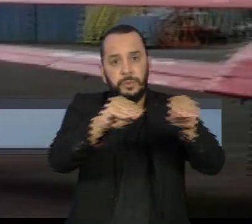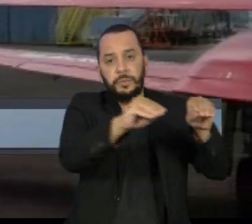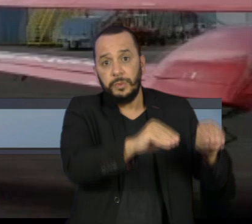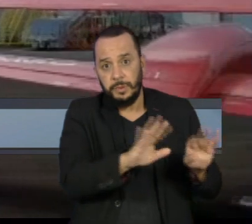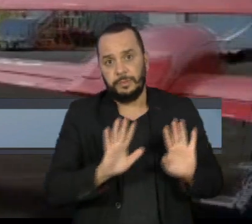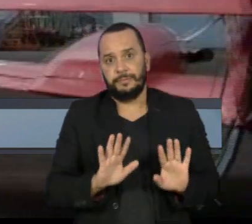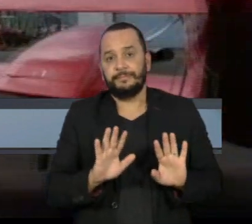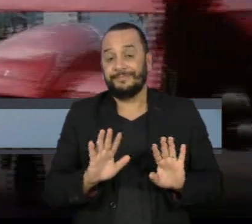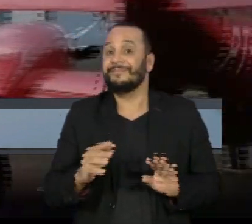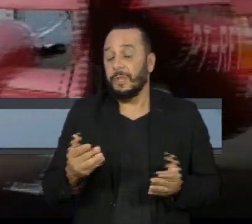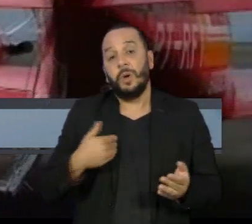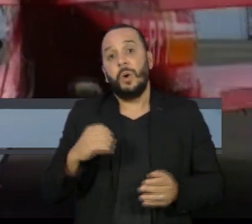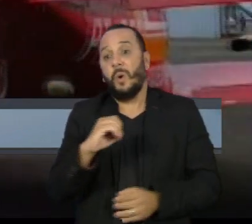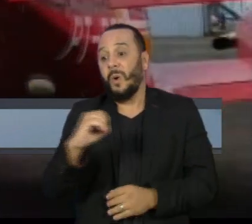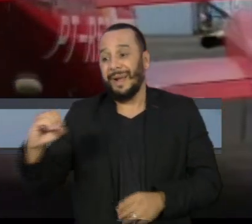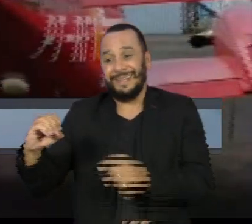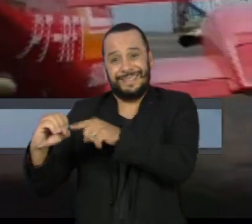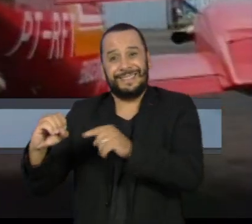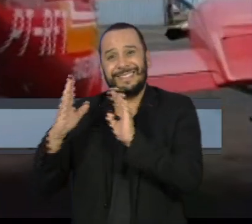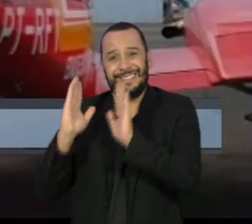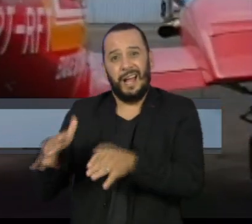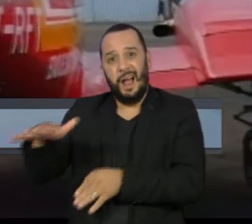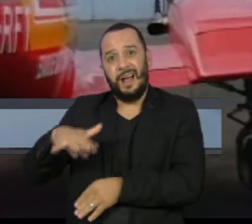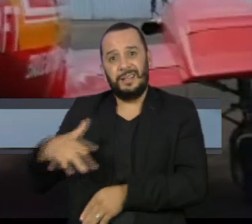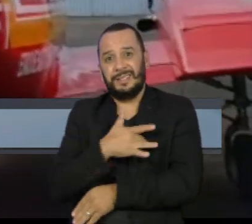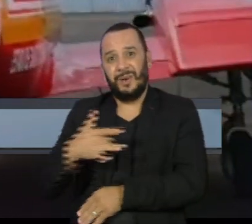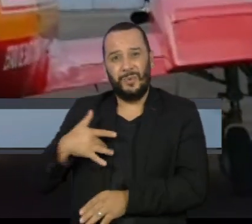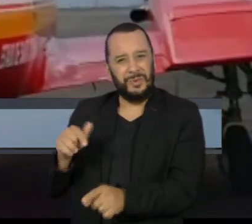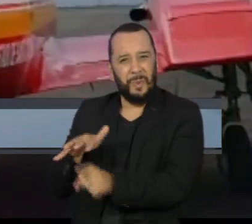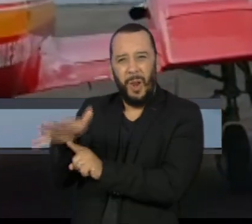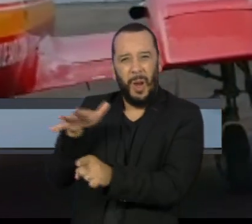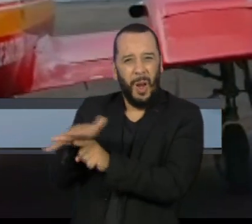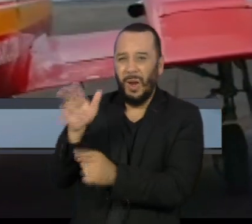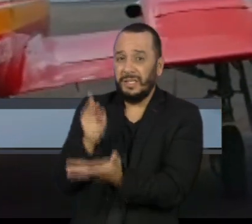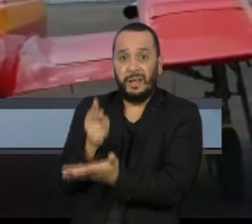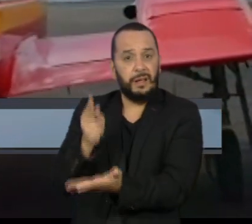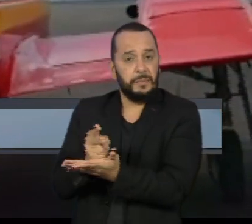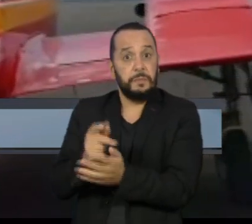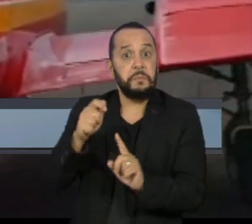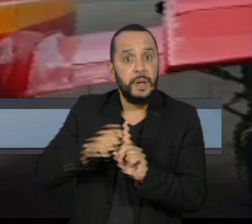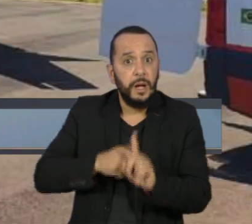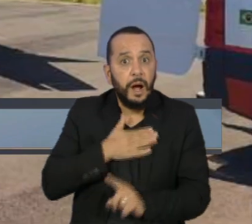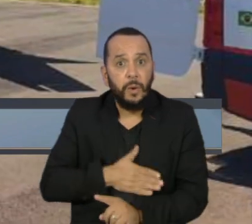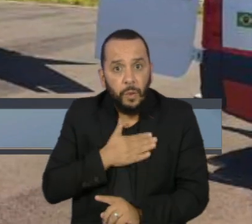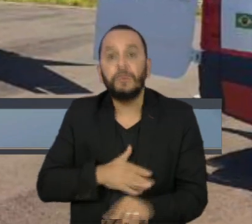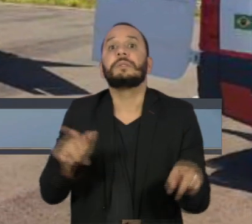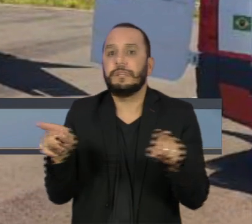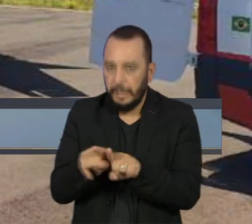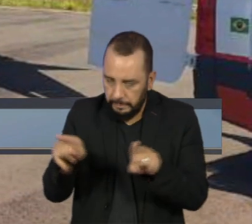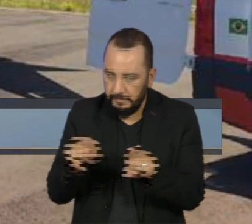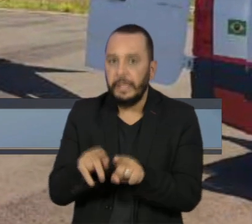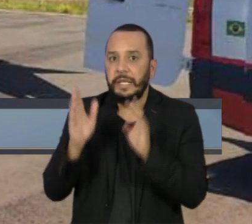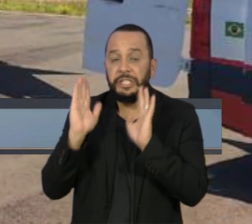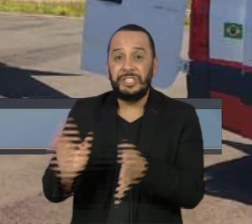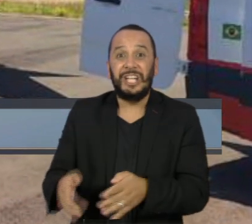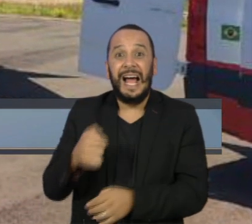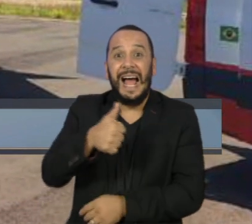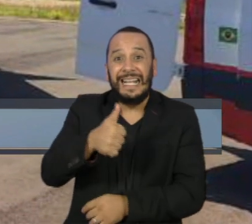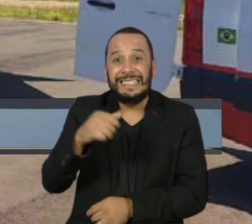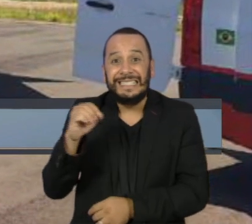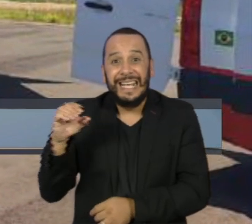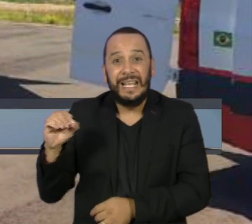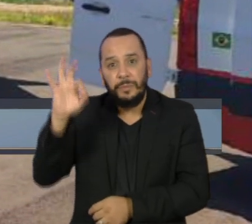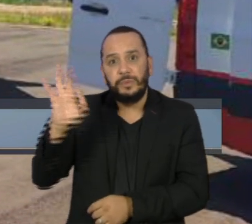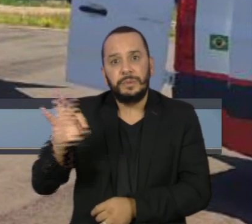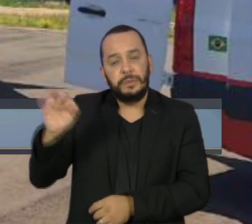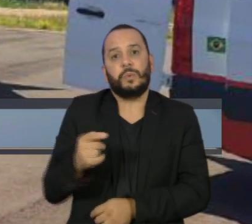Catarinense enfrentam um colapso no sistema de saúde em agosto os hospitais da região também chegaram perto dos 100 porcento